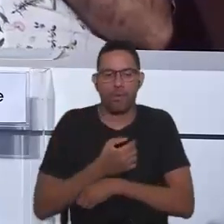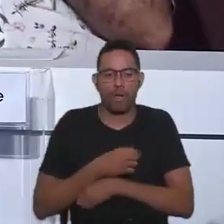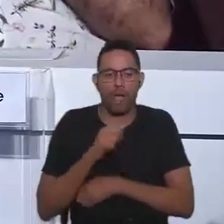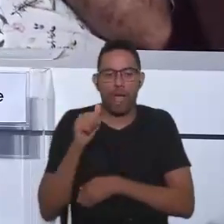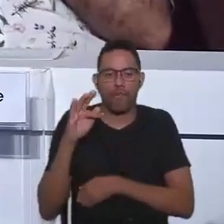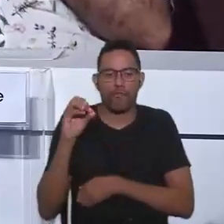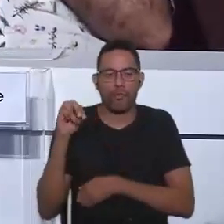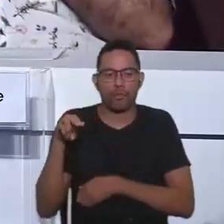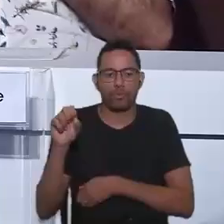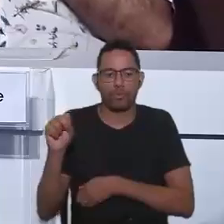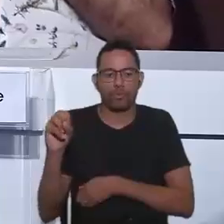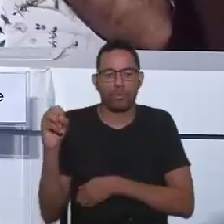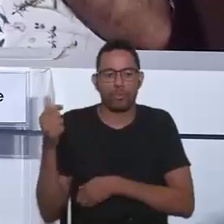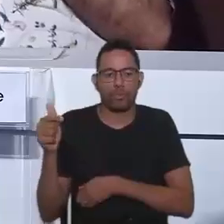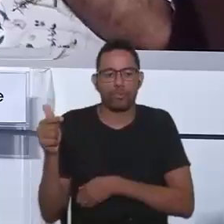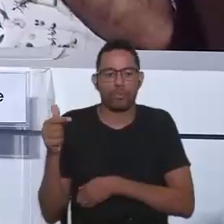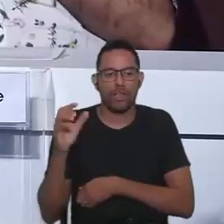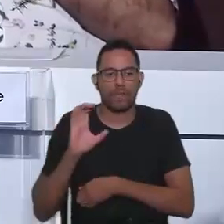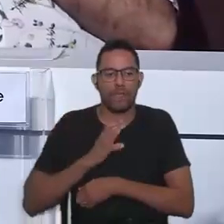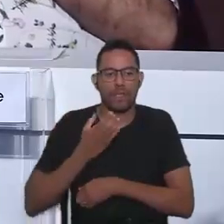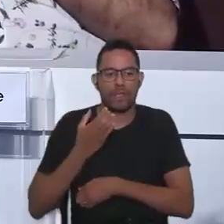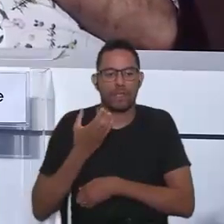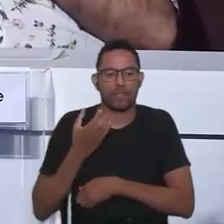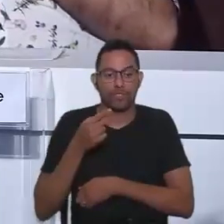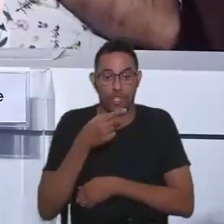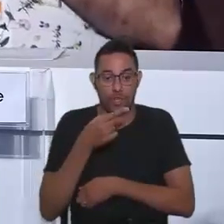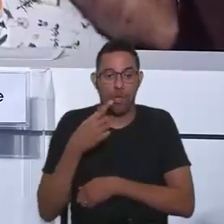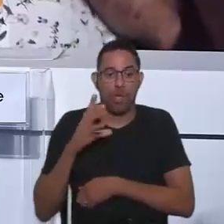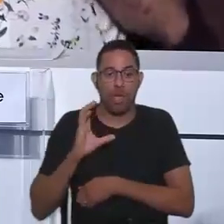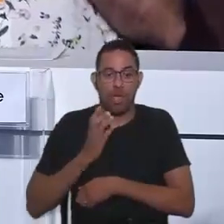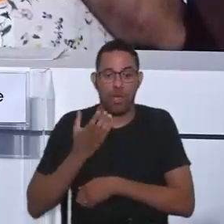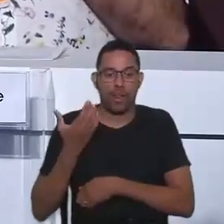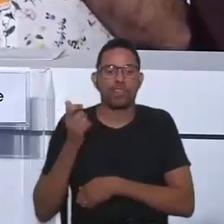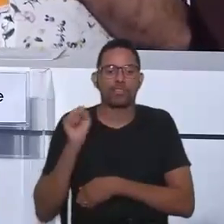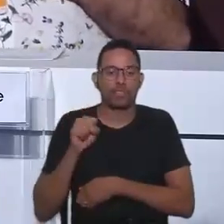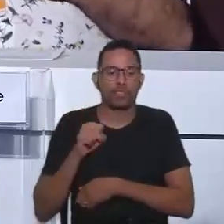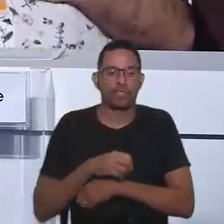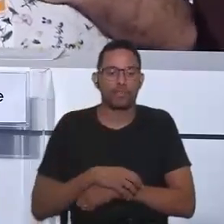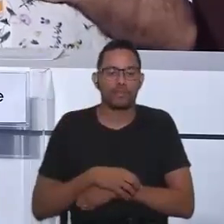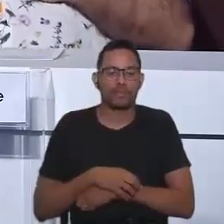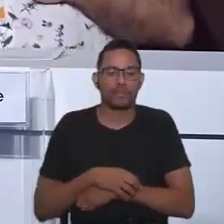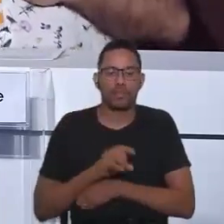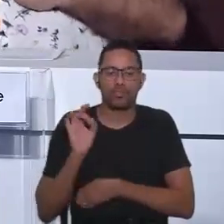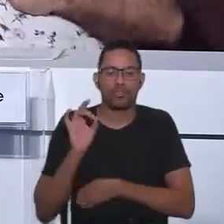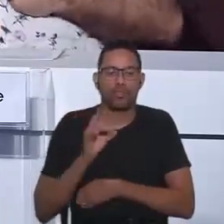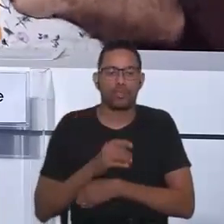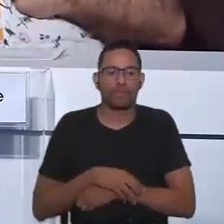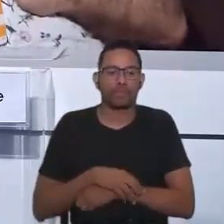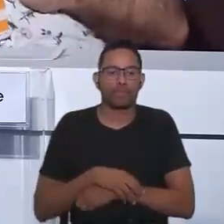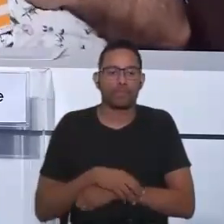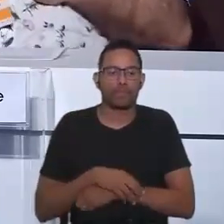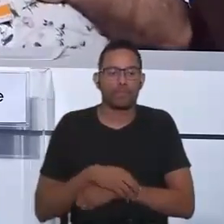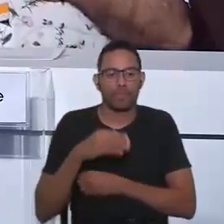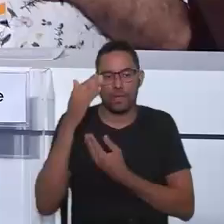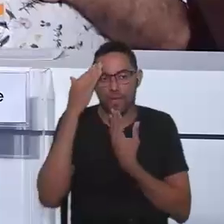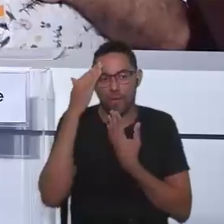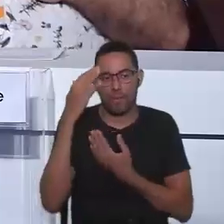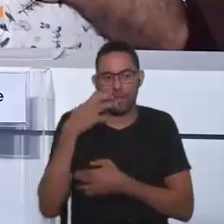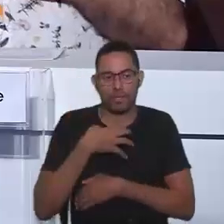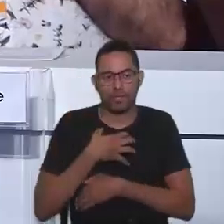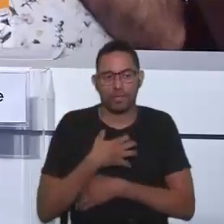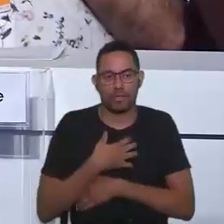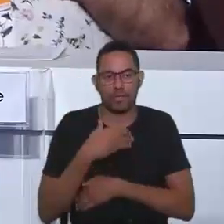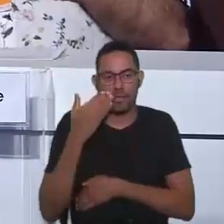o Afonso não, com o Afonso eu teria coragem. É só isso. Muito obrigado, eu me